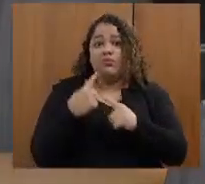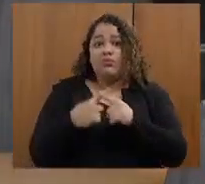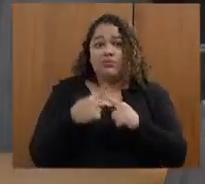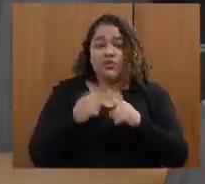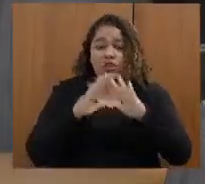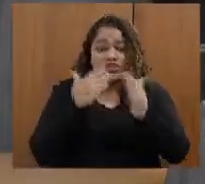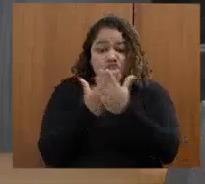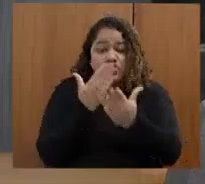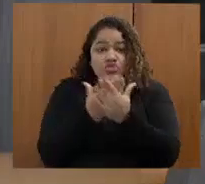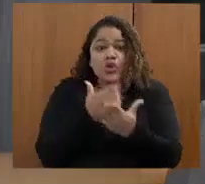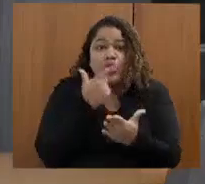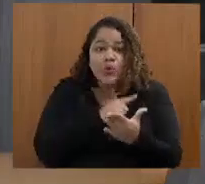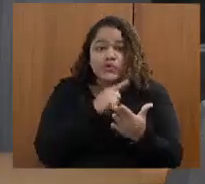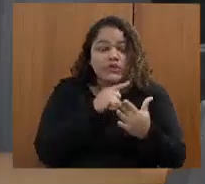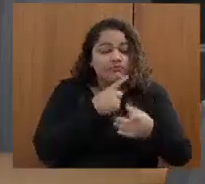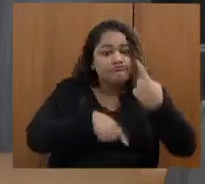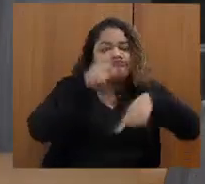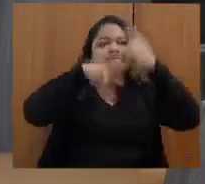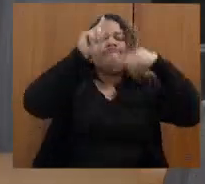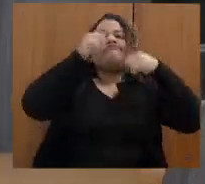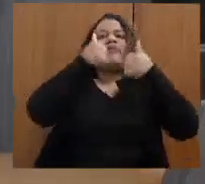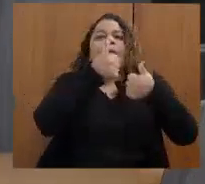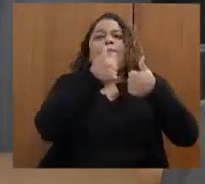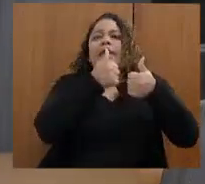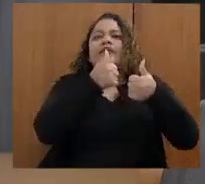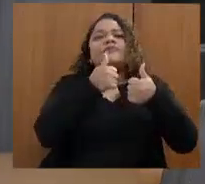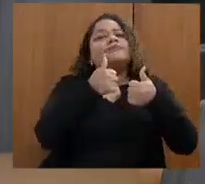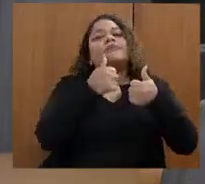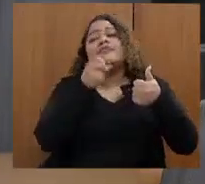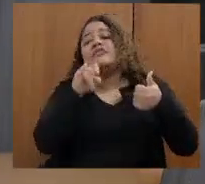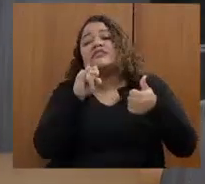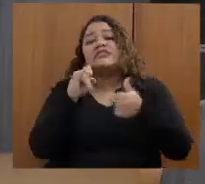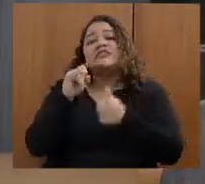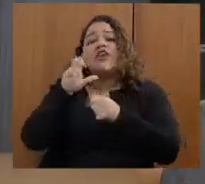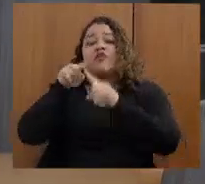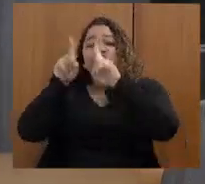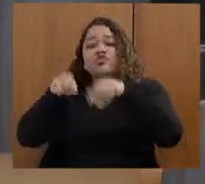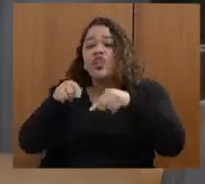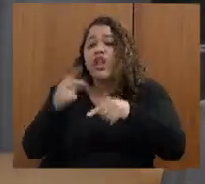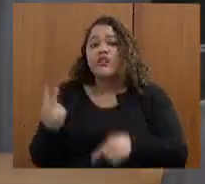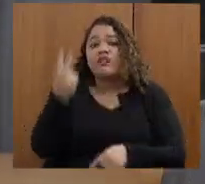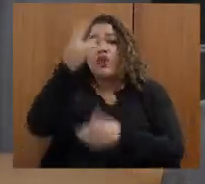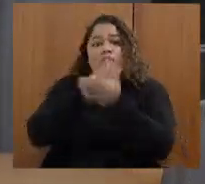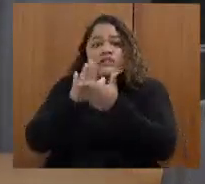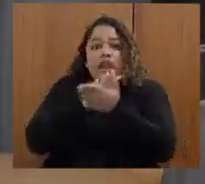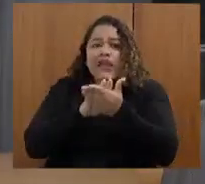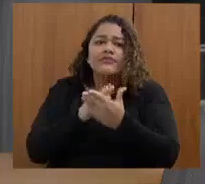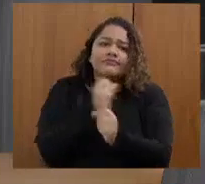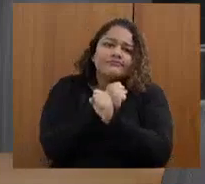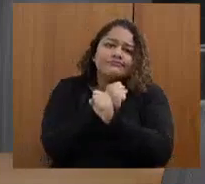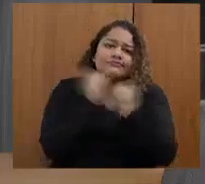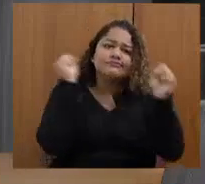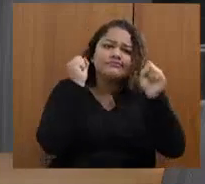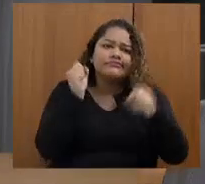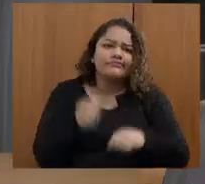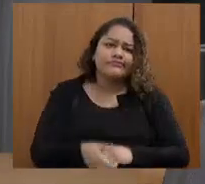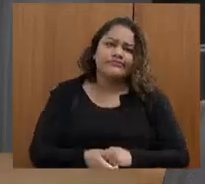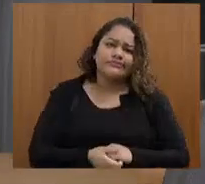que os profissionais da educação vivem hoje efetivos ou não os que todo mundo independente das condições de de